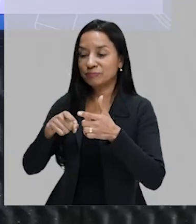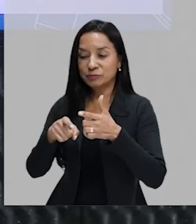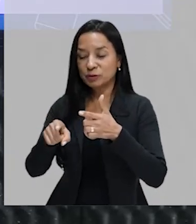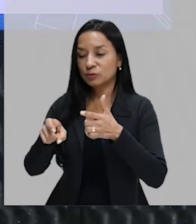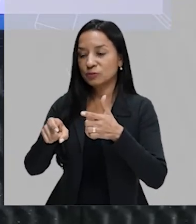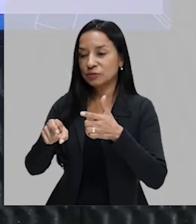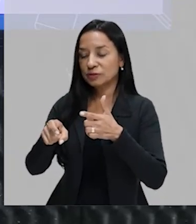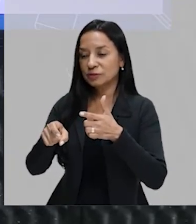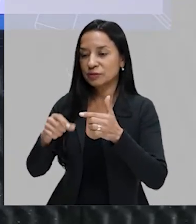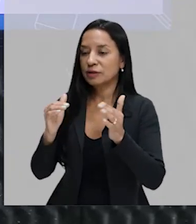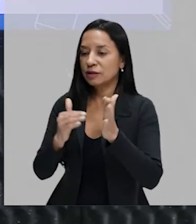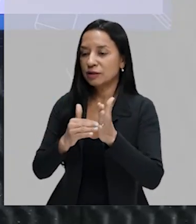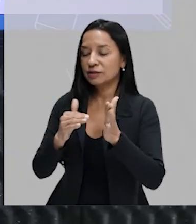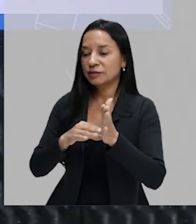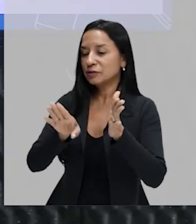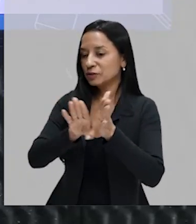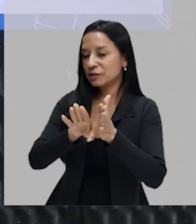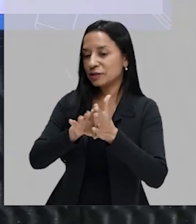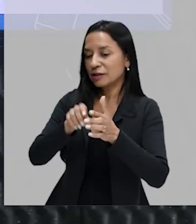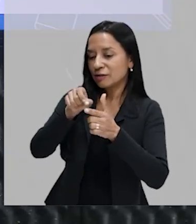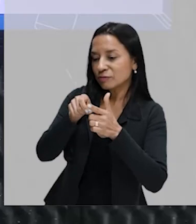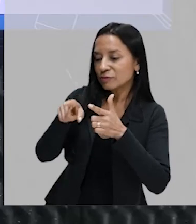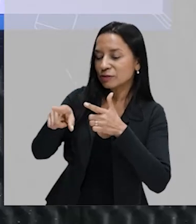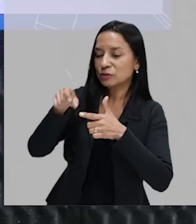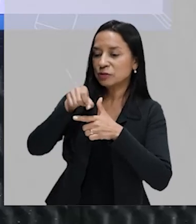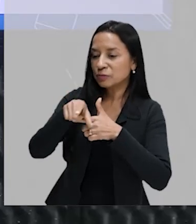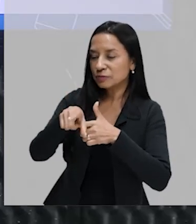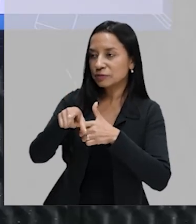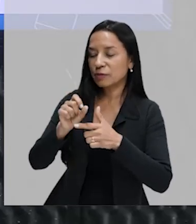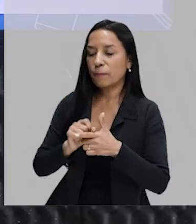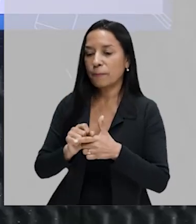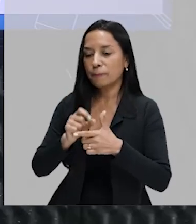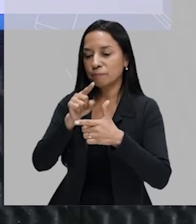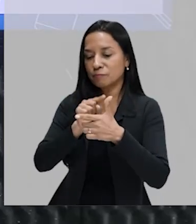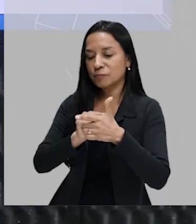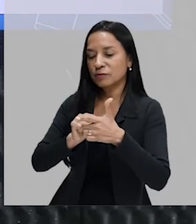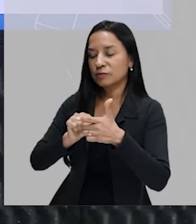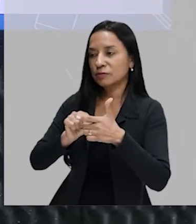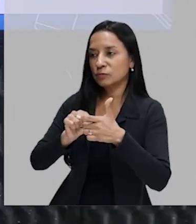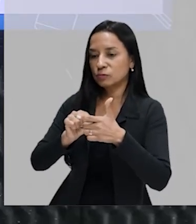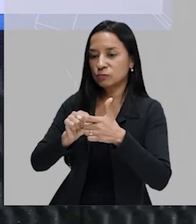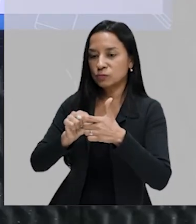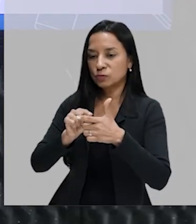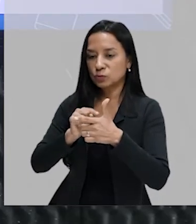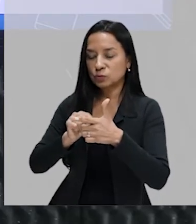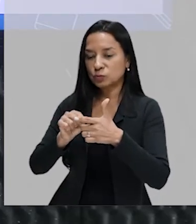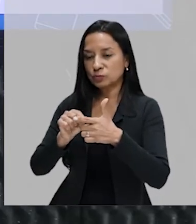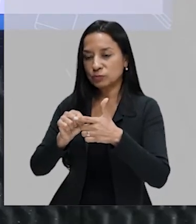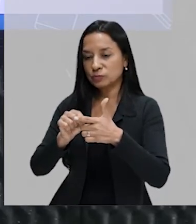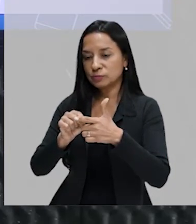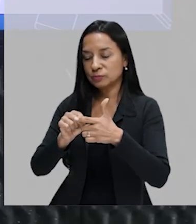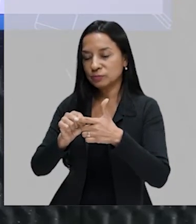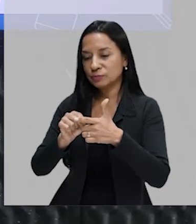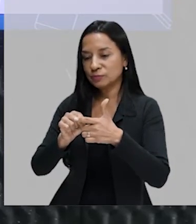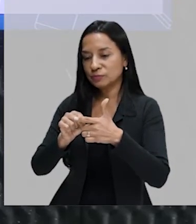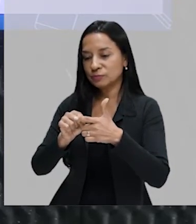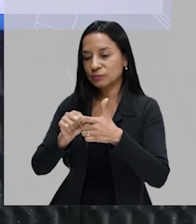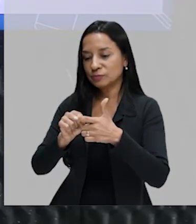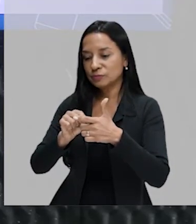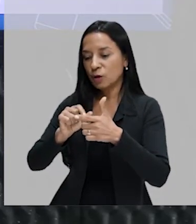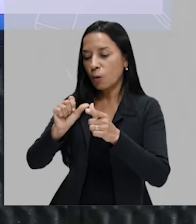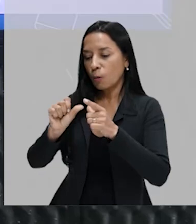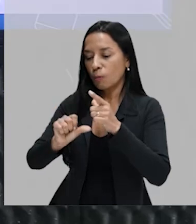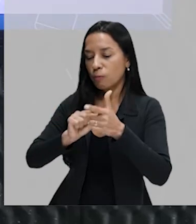até ocorrer o processo de ejaculação. Bem, ele vai sair aqui dos túbulos seminíferos, que estão aqui no testículo,